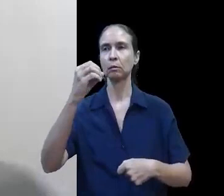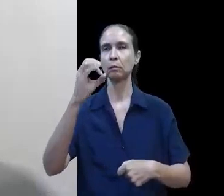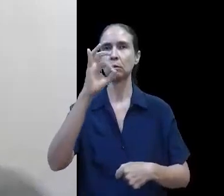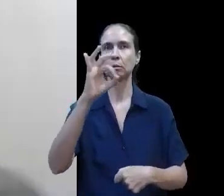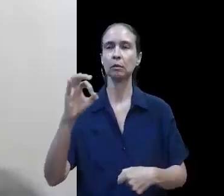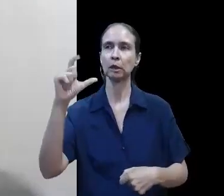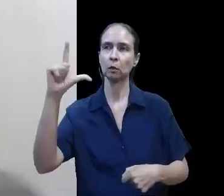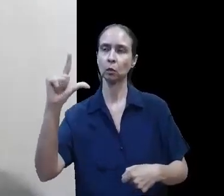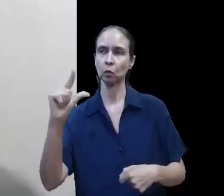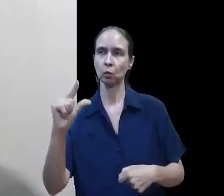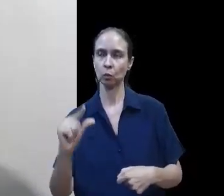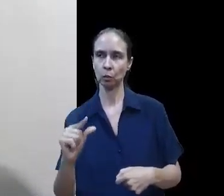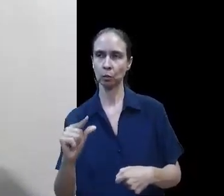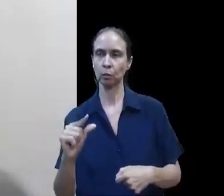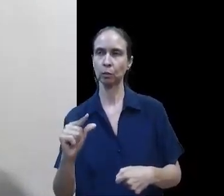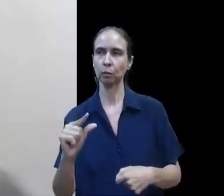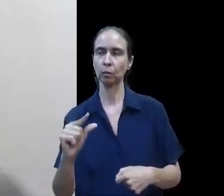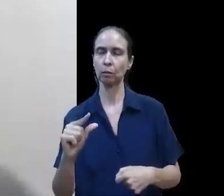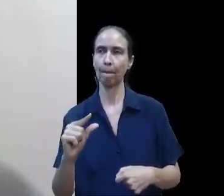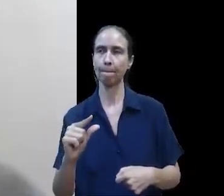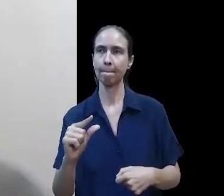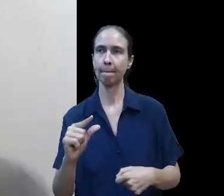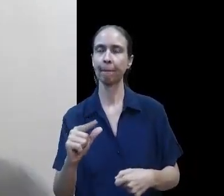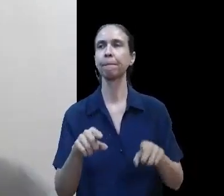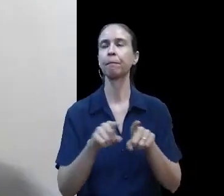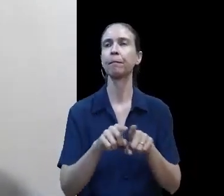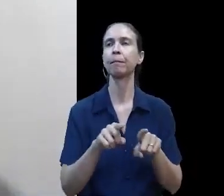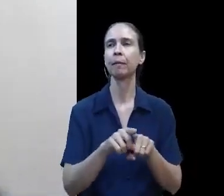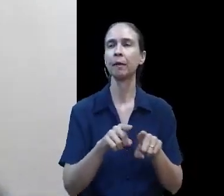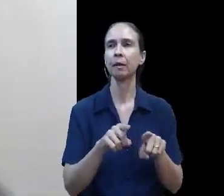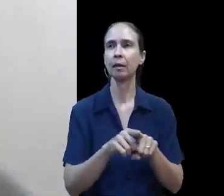E a introdução da roçadeira,